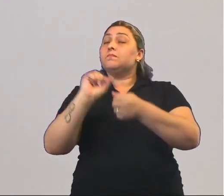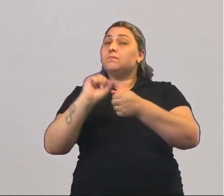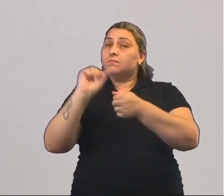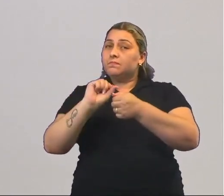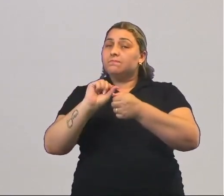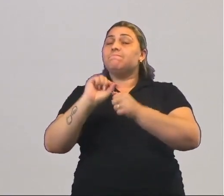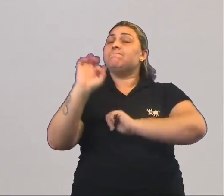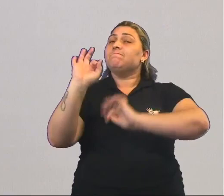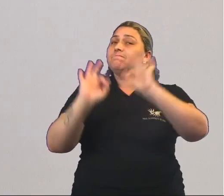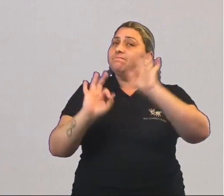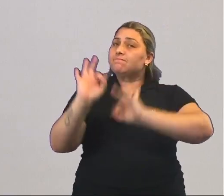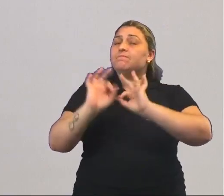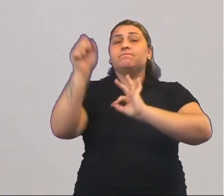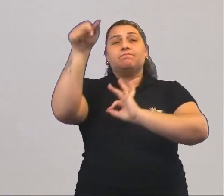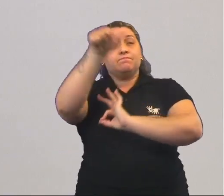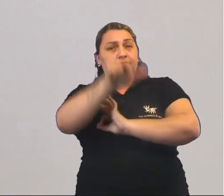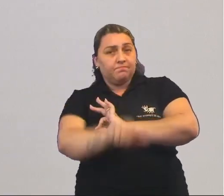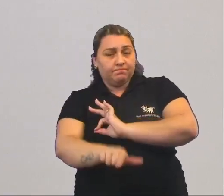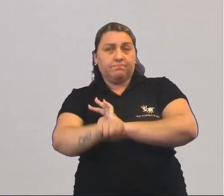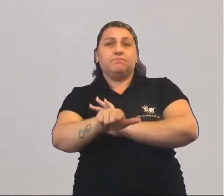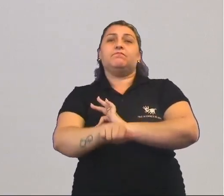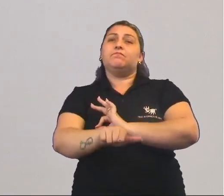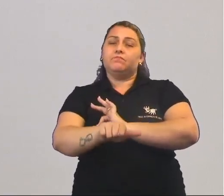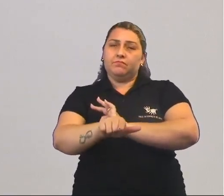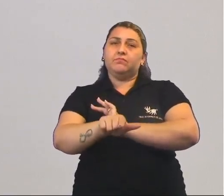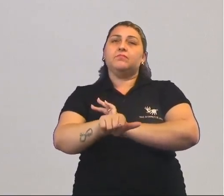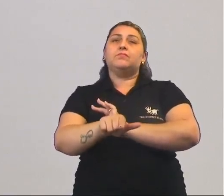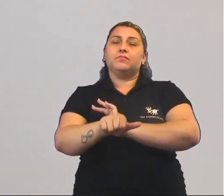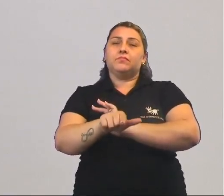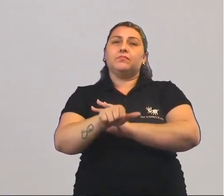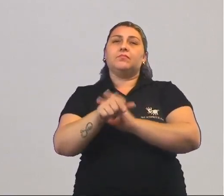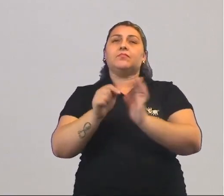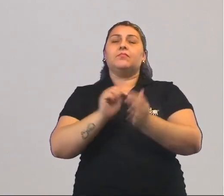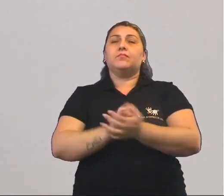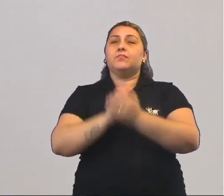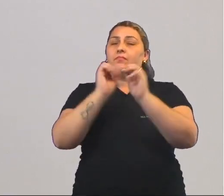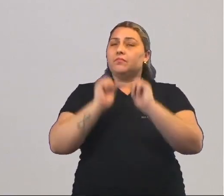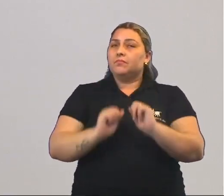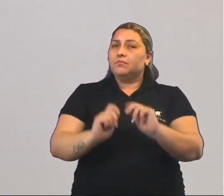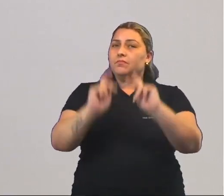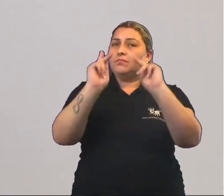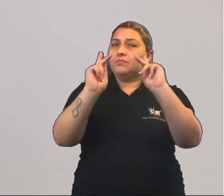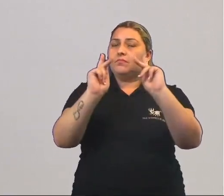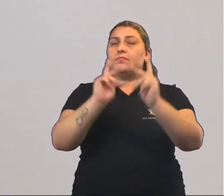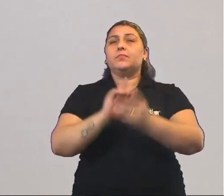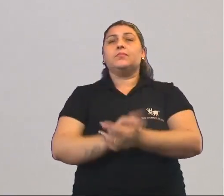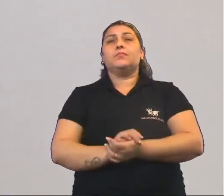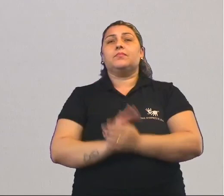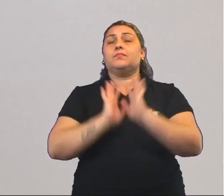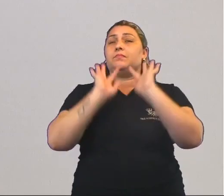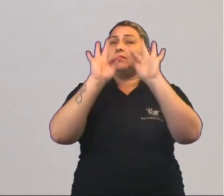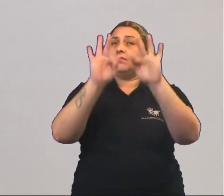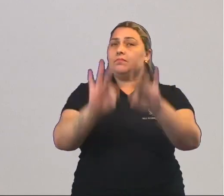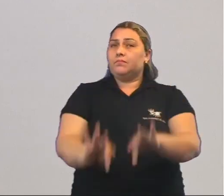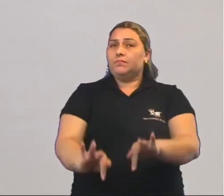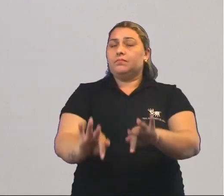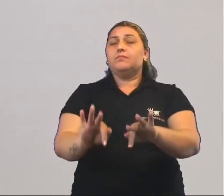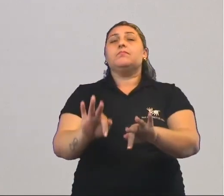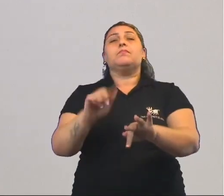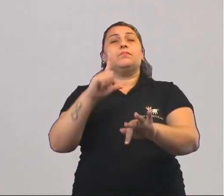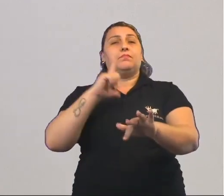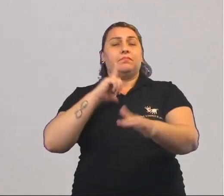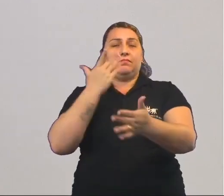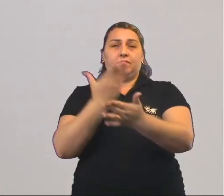desconstrua, né, esses preconceitos e esses estereótipos, ok? Por hoje é só.